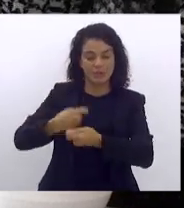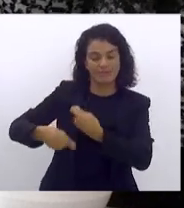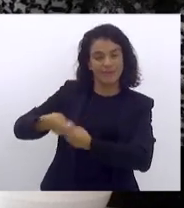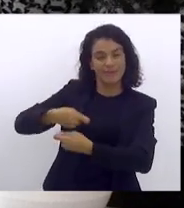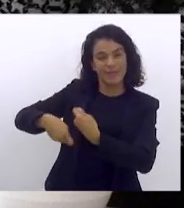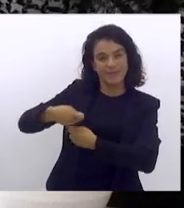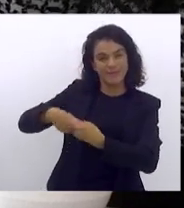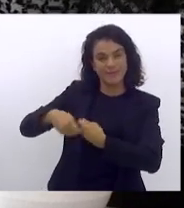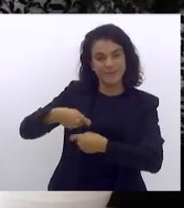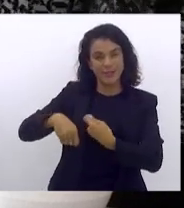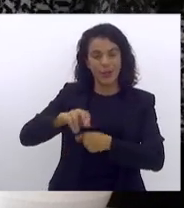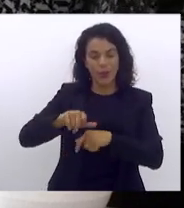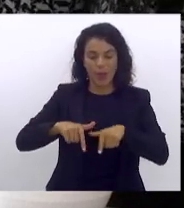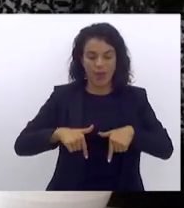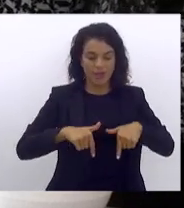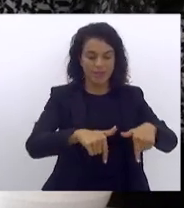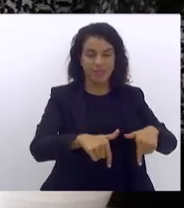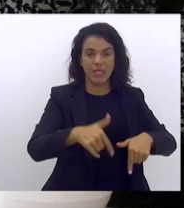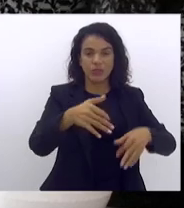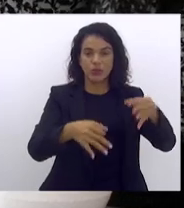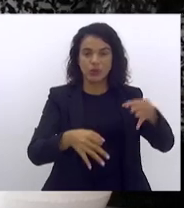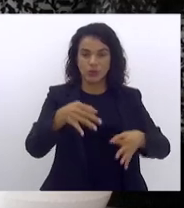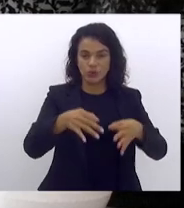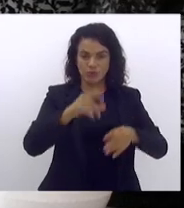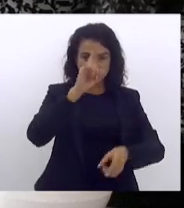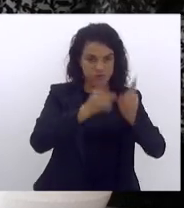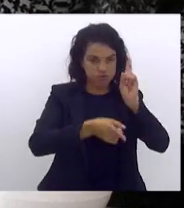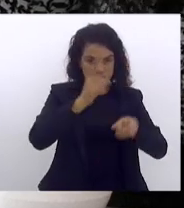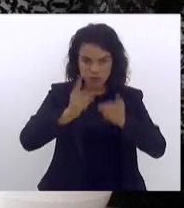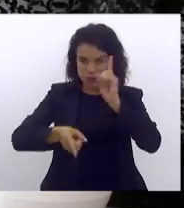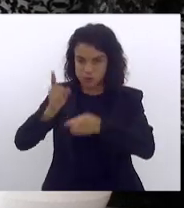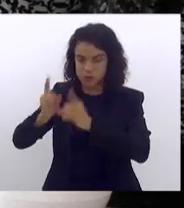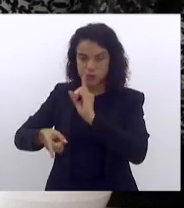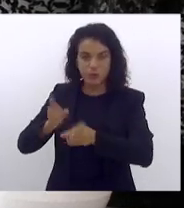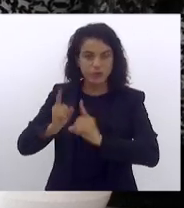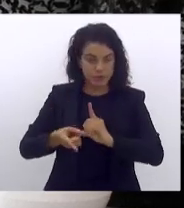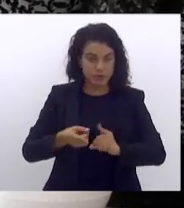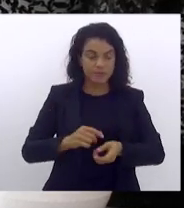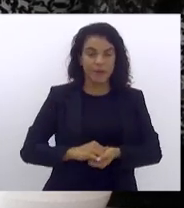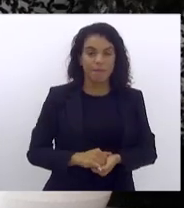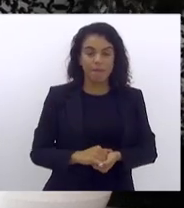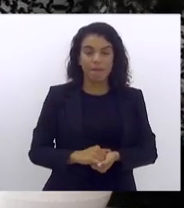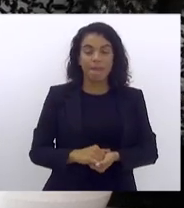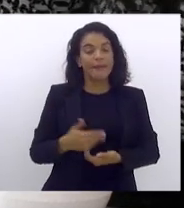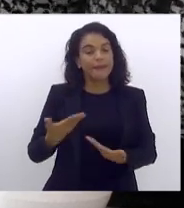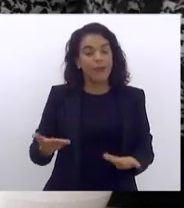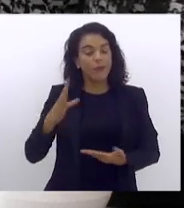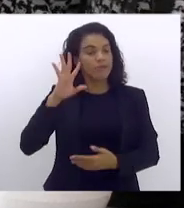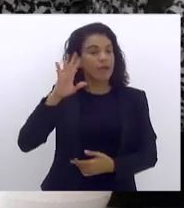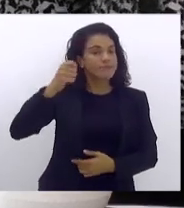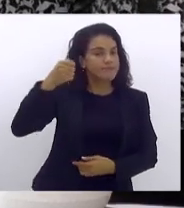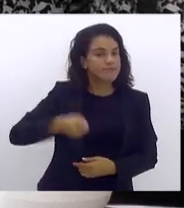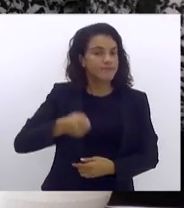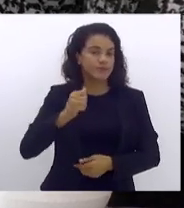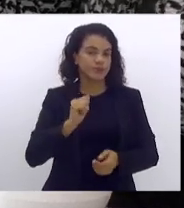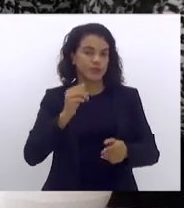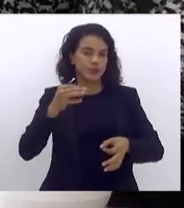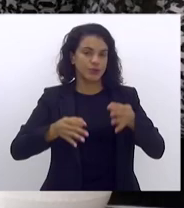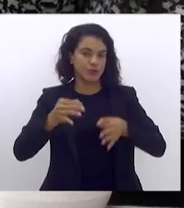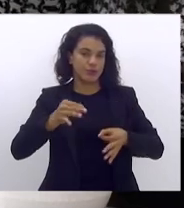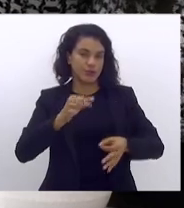administrativa, não exerce função jurisdicional. E essa decisão da Justiça Desportiva